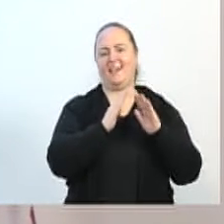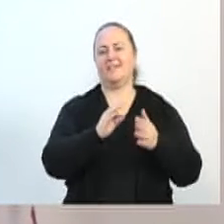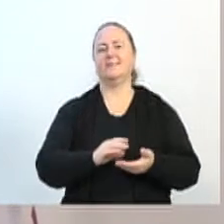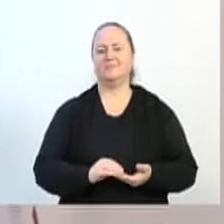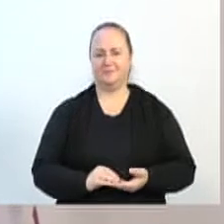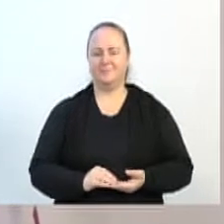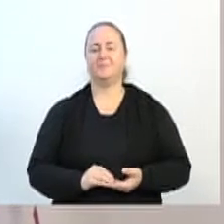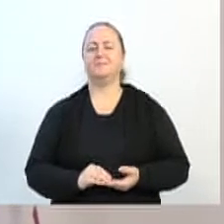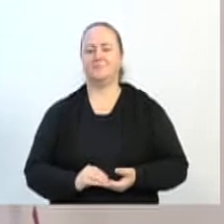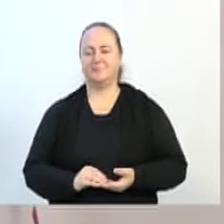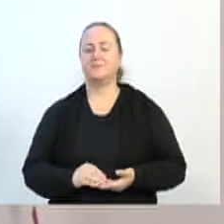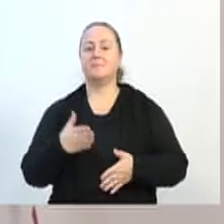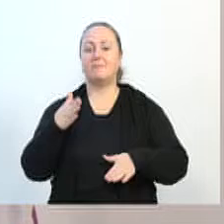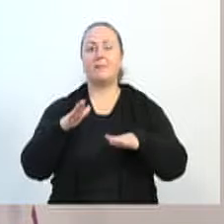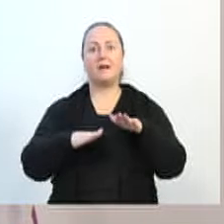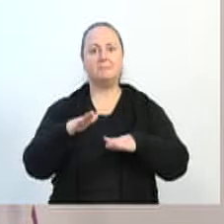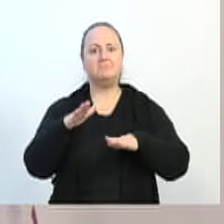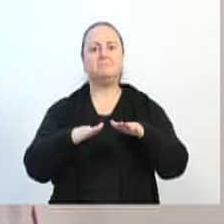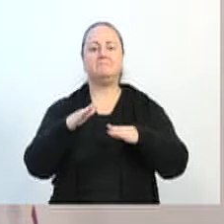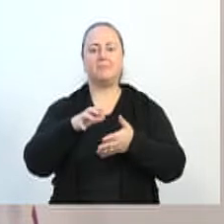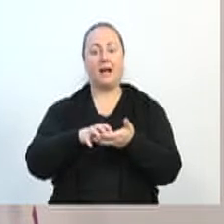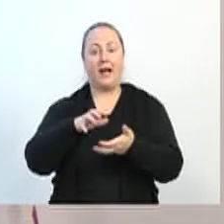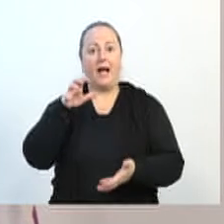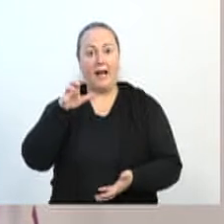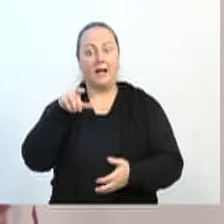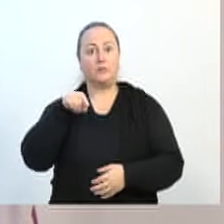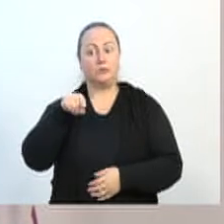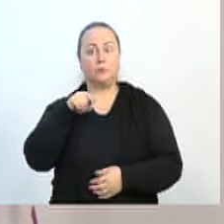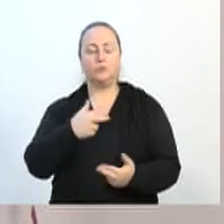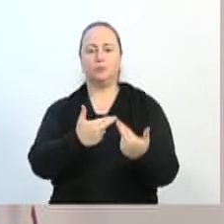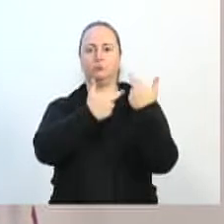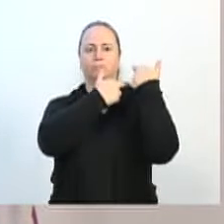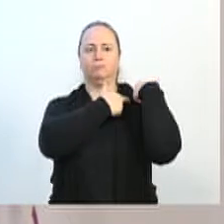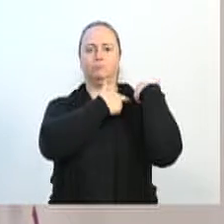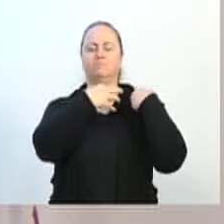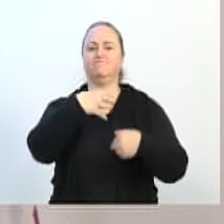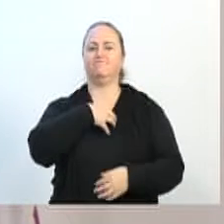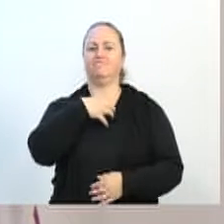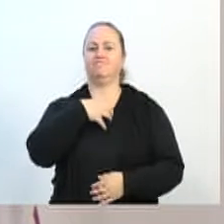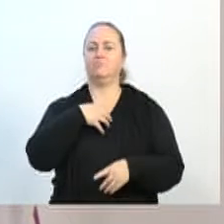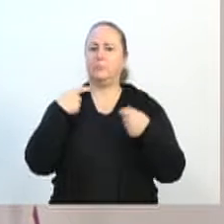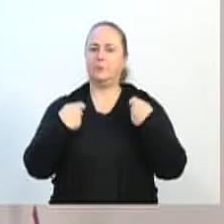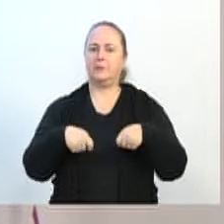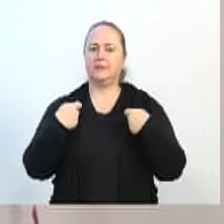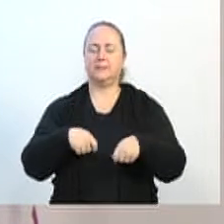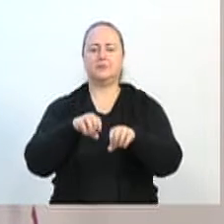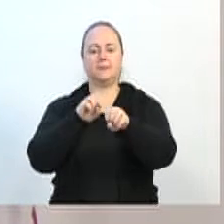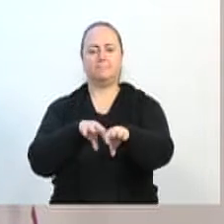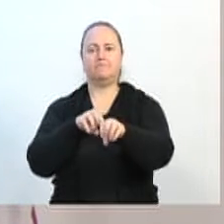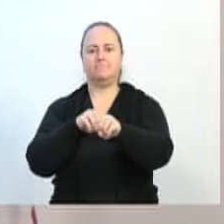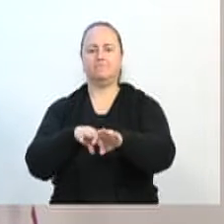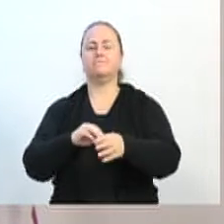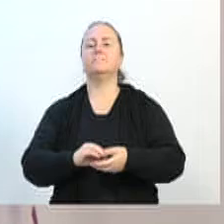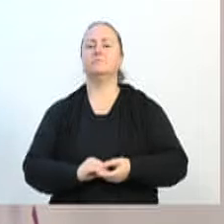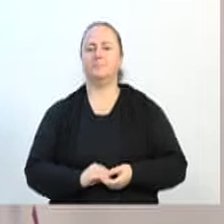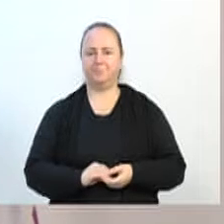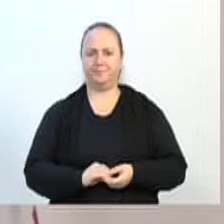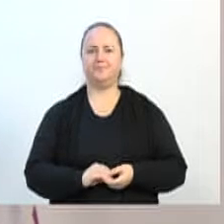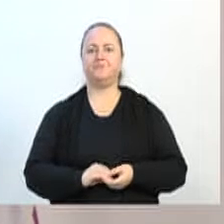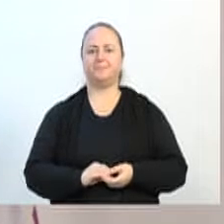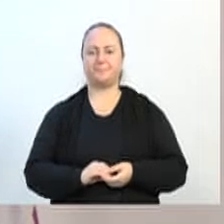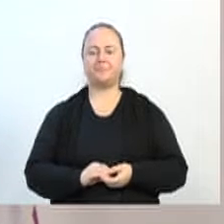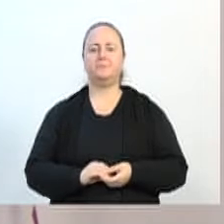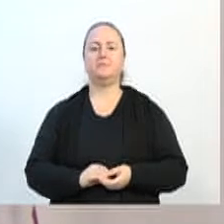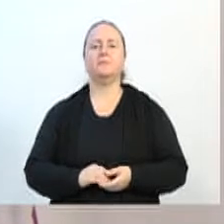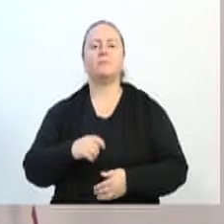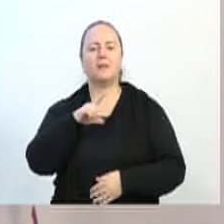os adultos na responsabilidade com o que precisa ser educado. Quando tem a questão